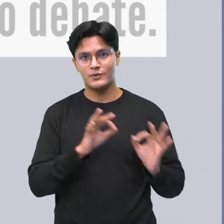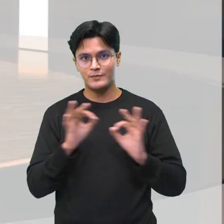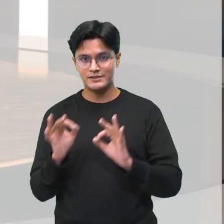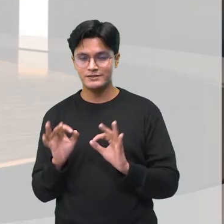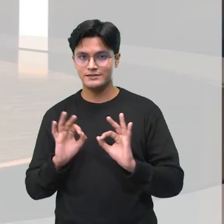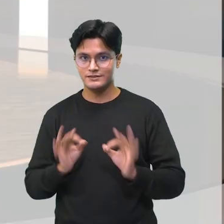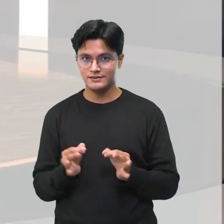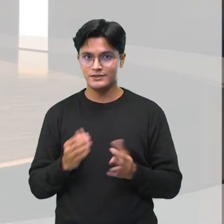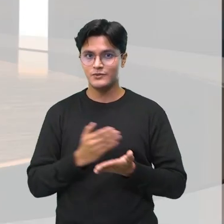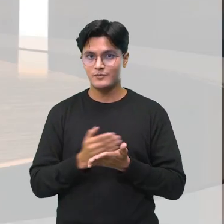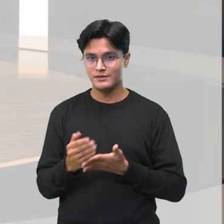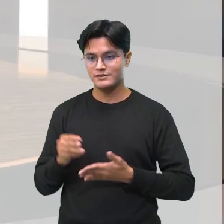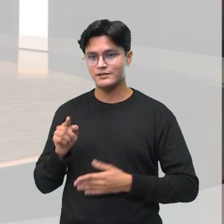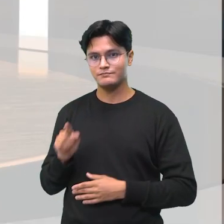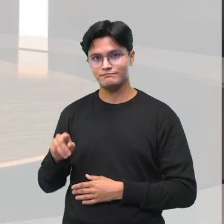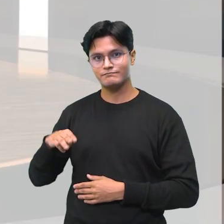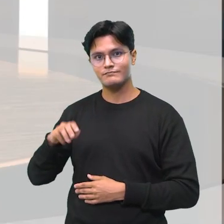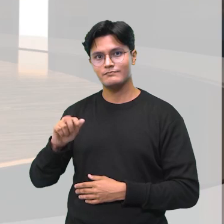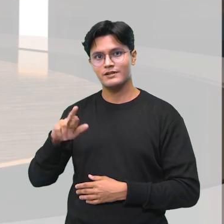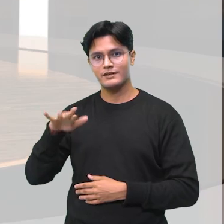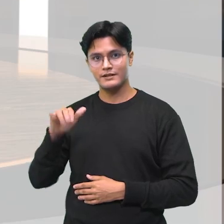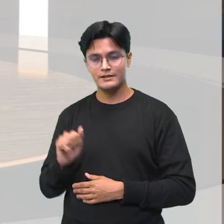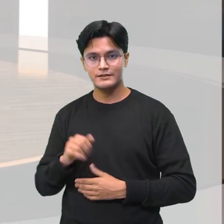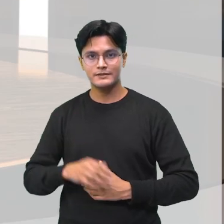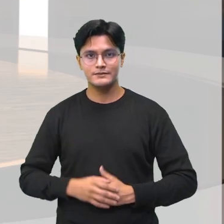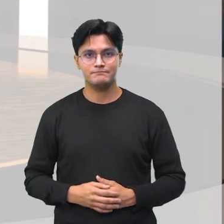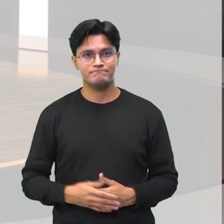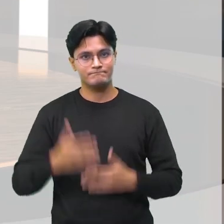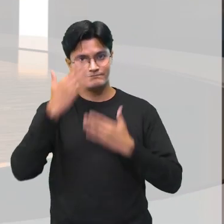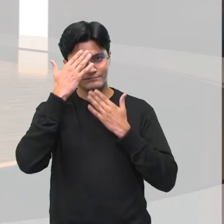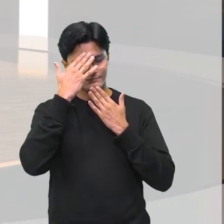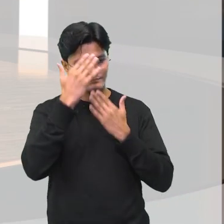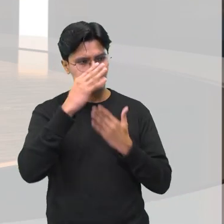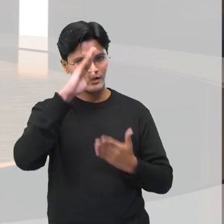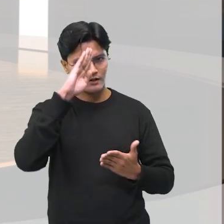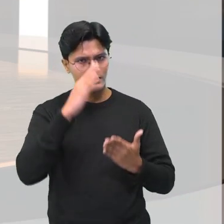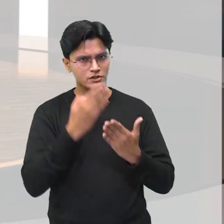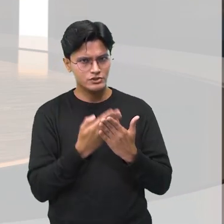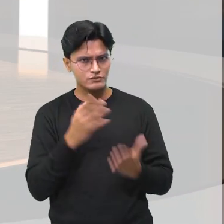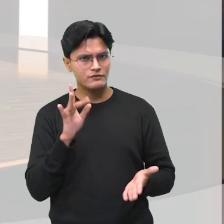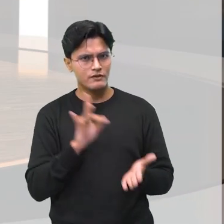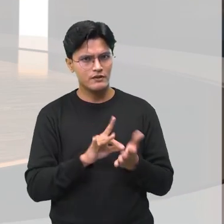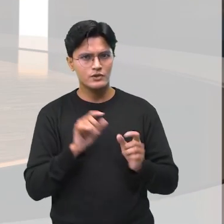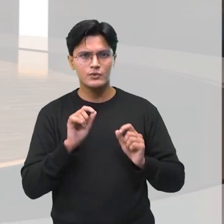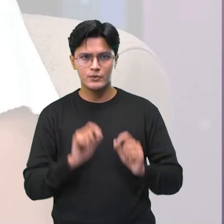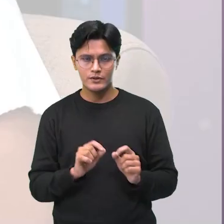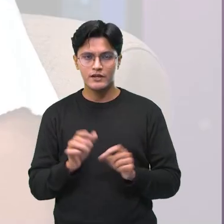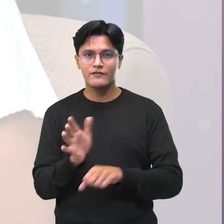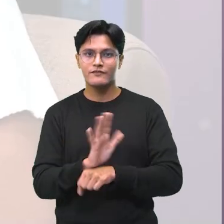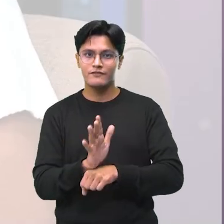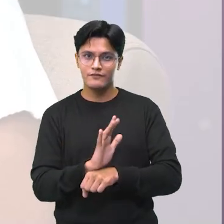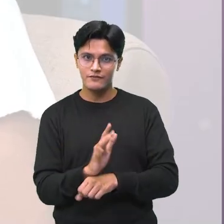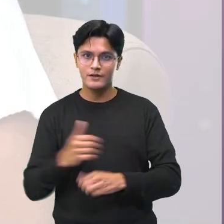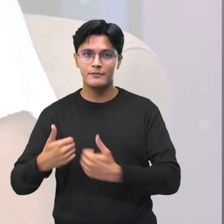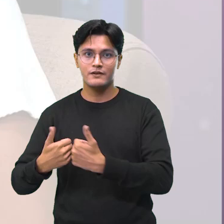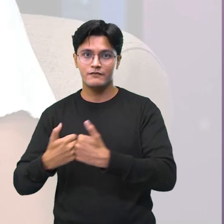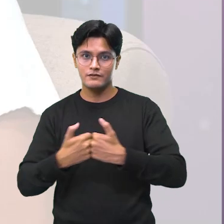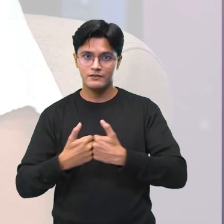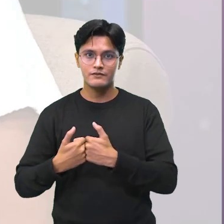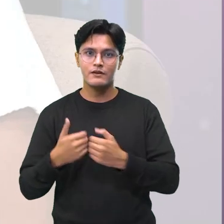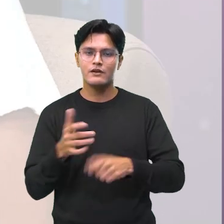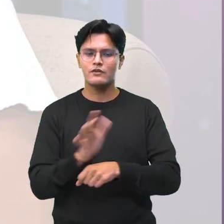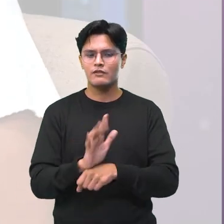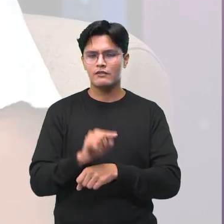Maria. Obrigada. Bem, eu acredito firmemente que filmes e videogames com cenas